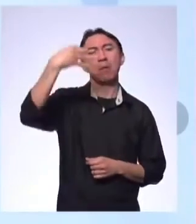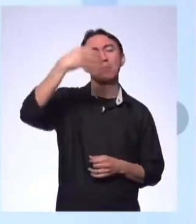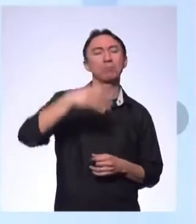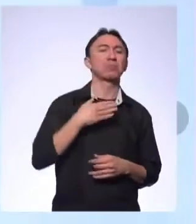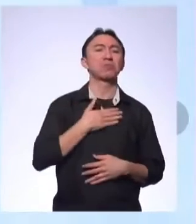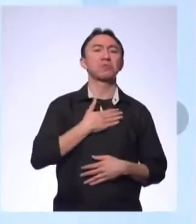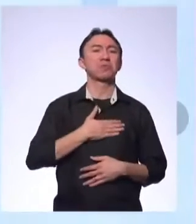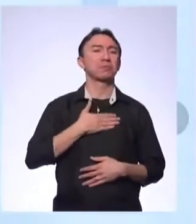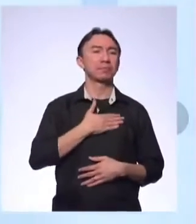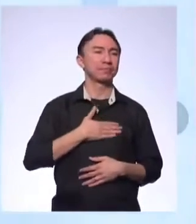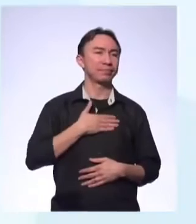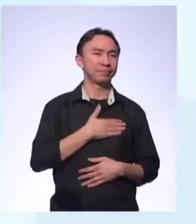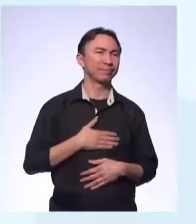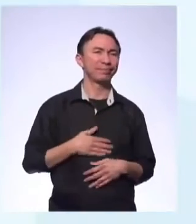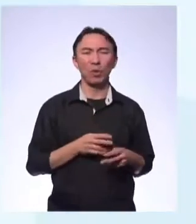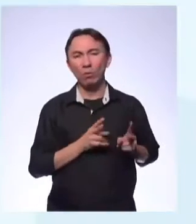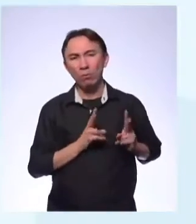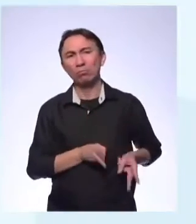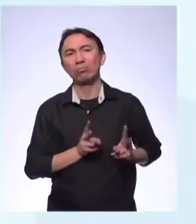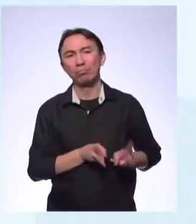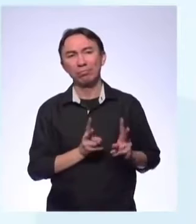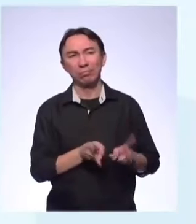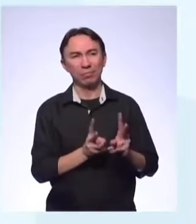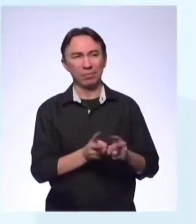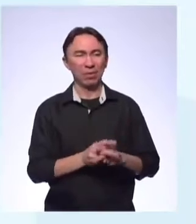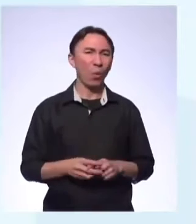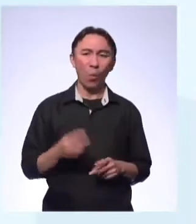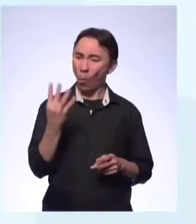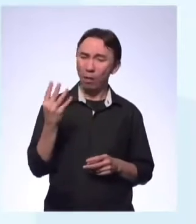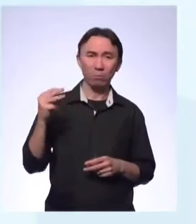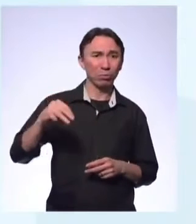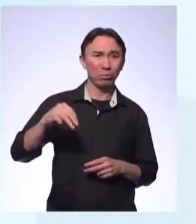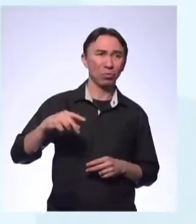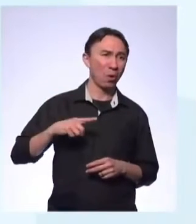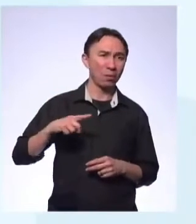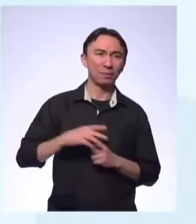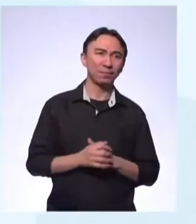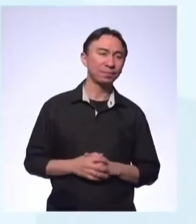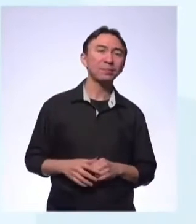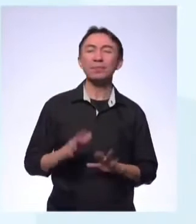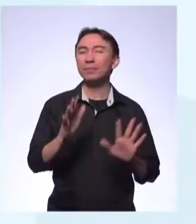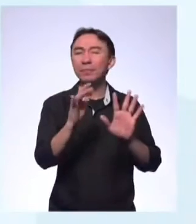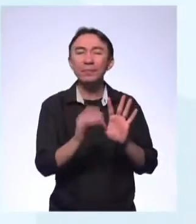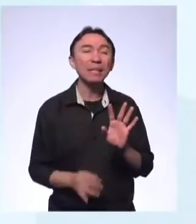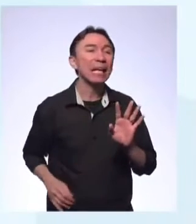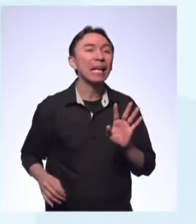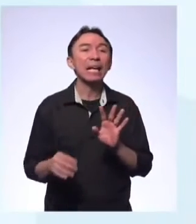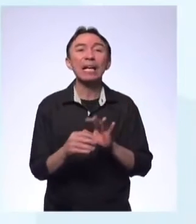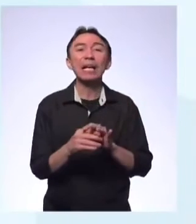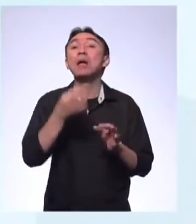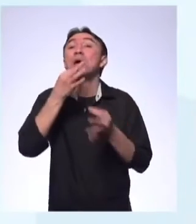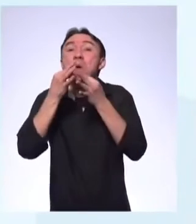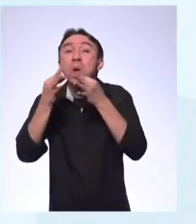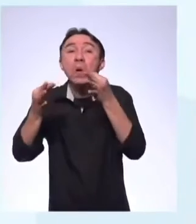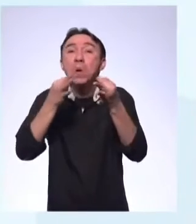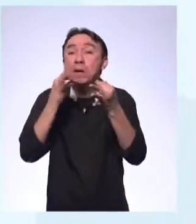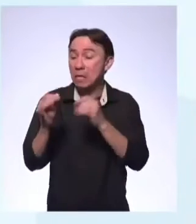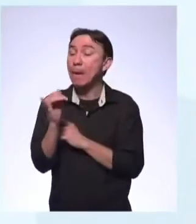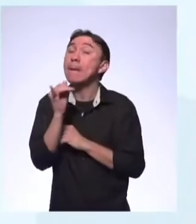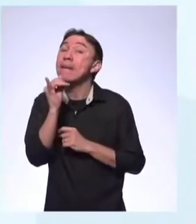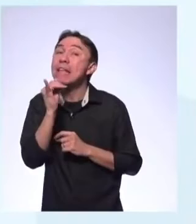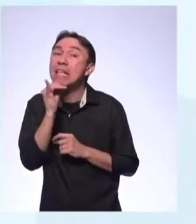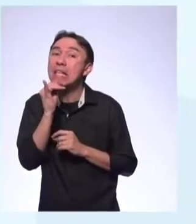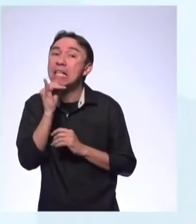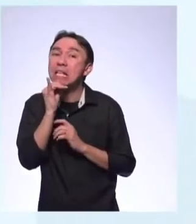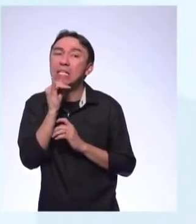bem e a gente vai ali continuar porque aí eu já estou em 4 minutos a simplificação é quando o argumentador no caso a pessoa